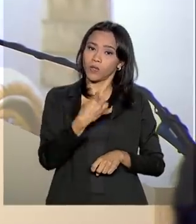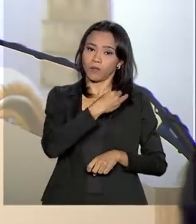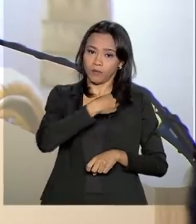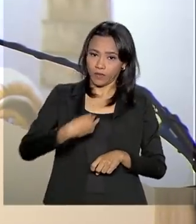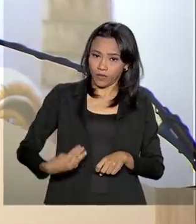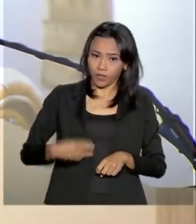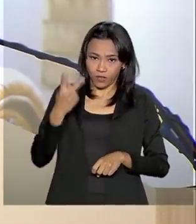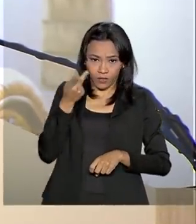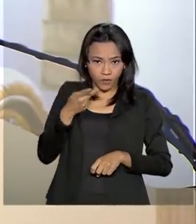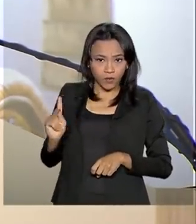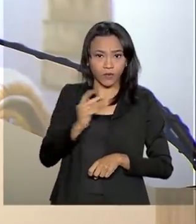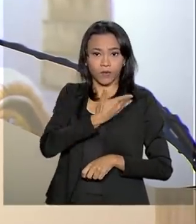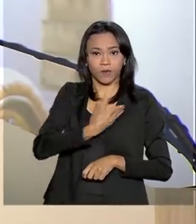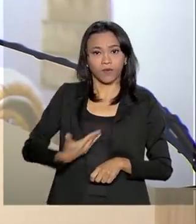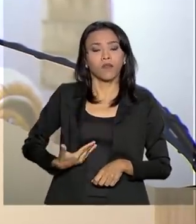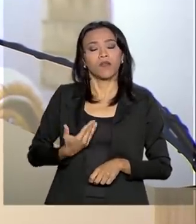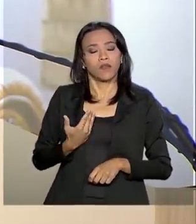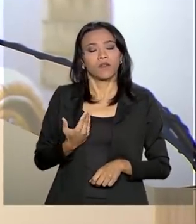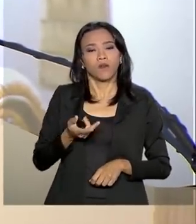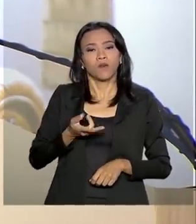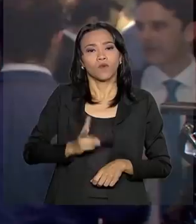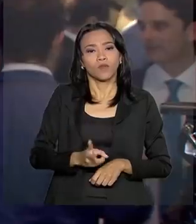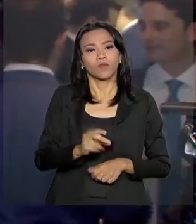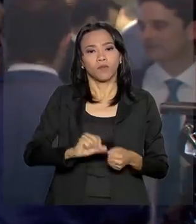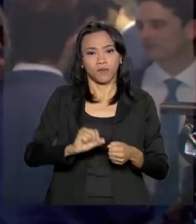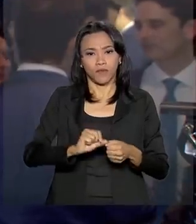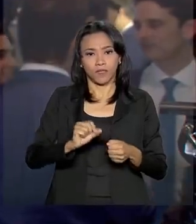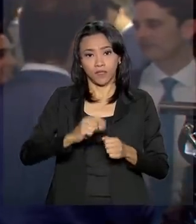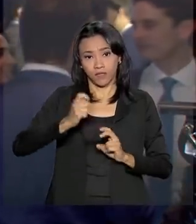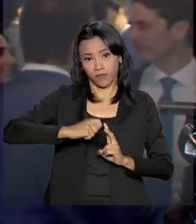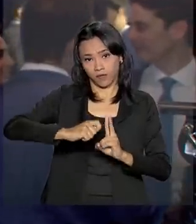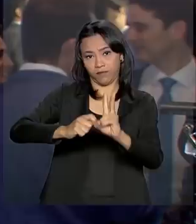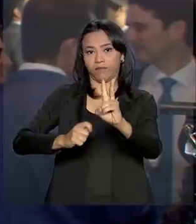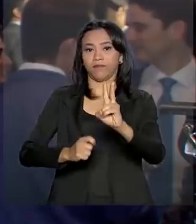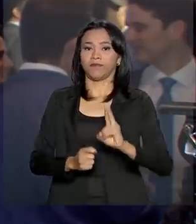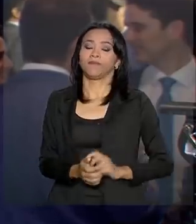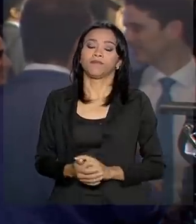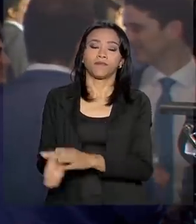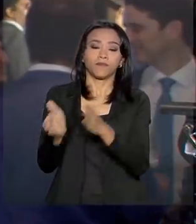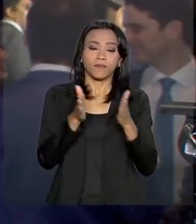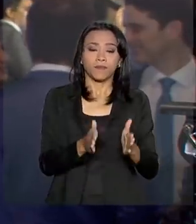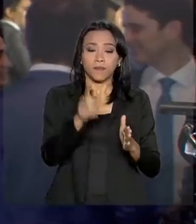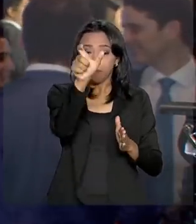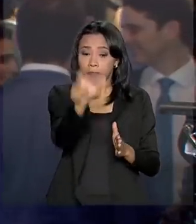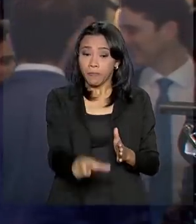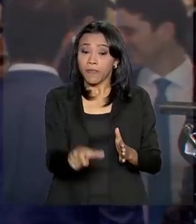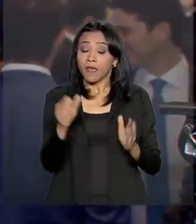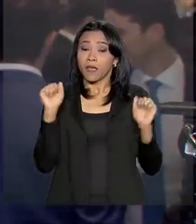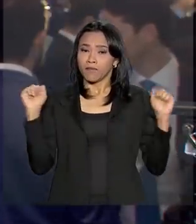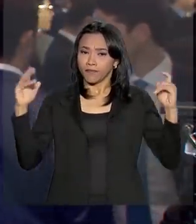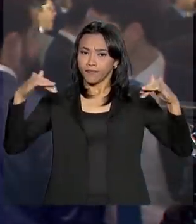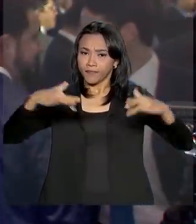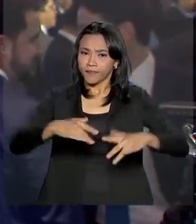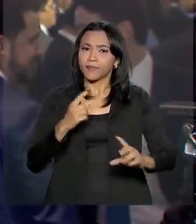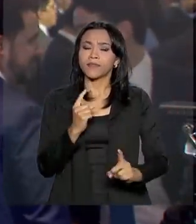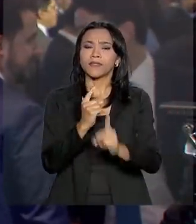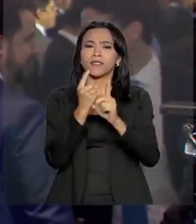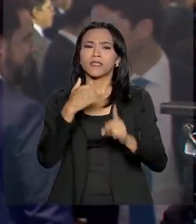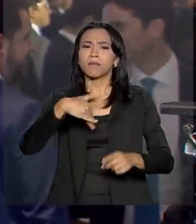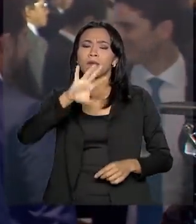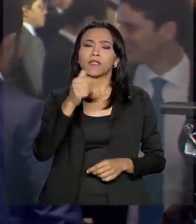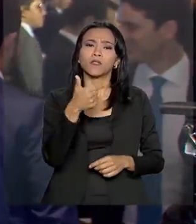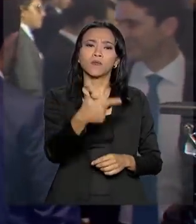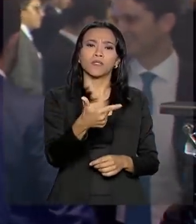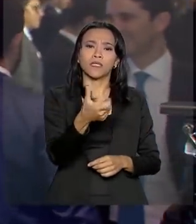governo, vemos fazendo nesses dois meses. A Frente Parlamentar Agropecuária reúne mais de 260